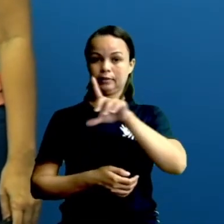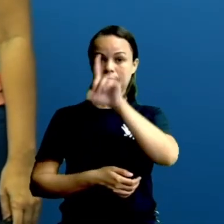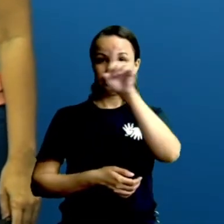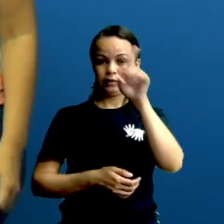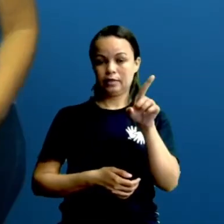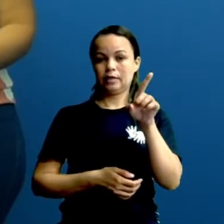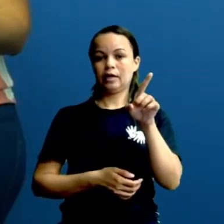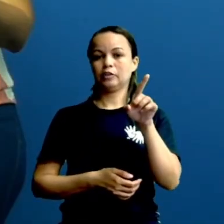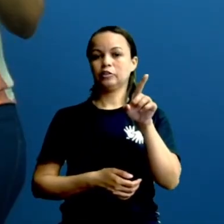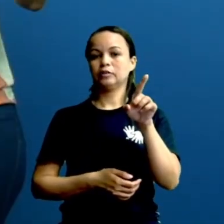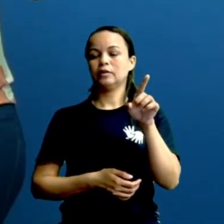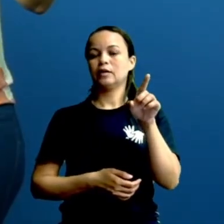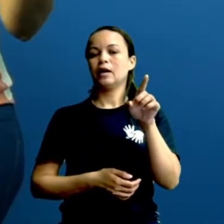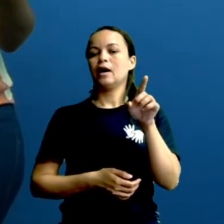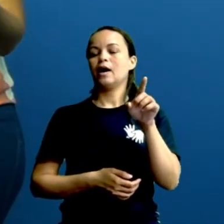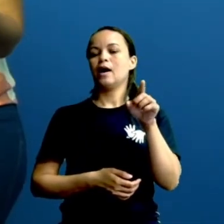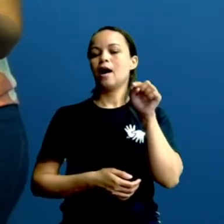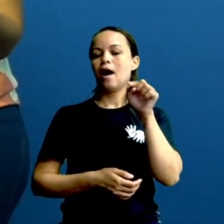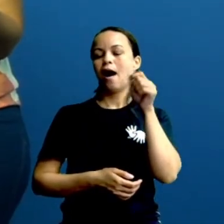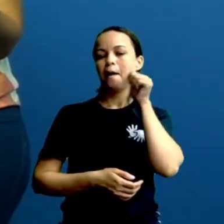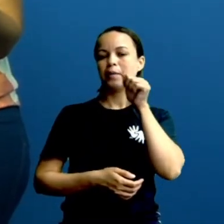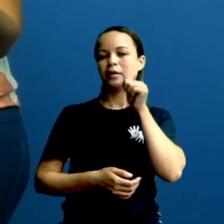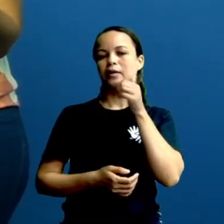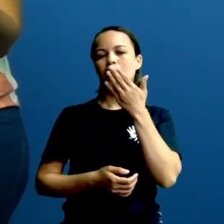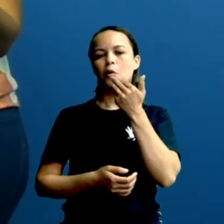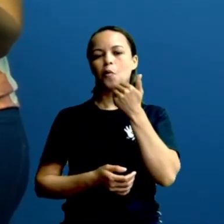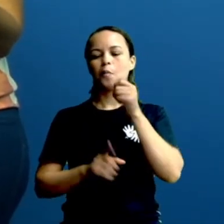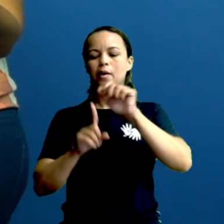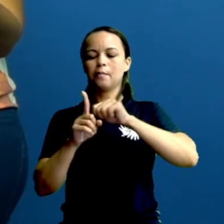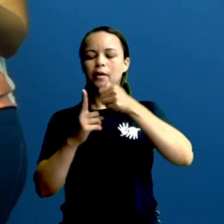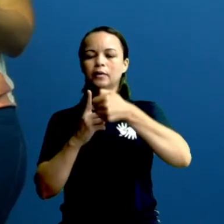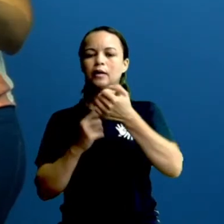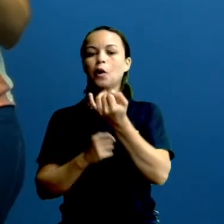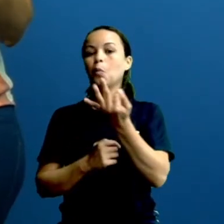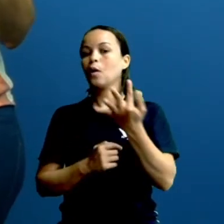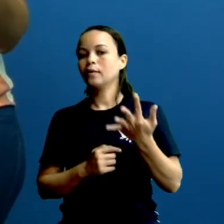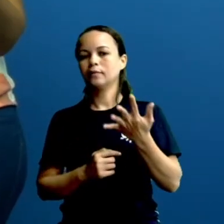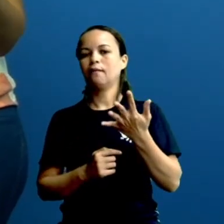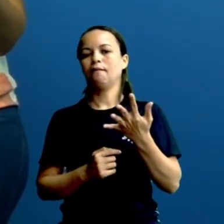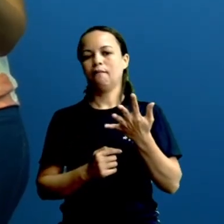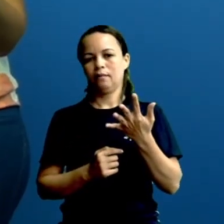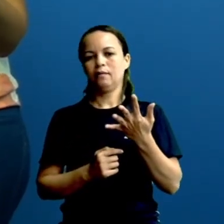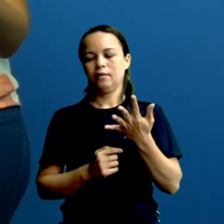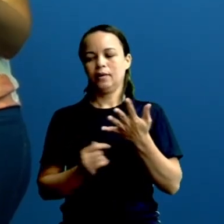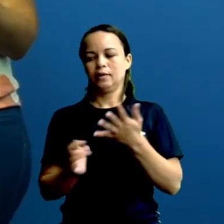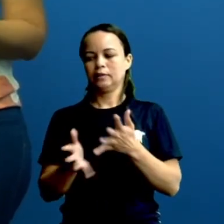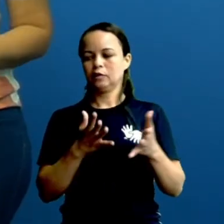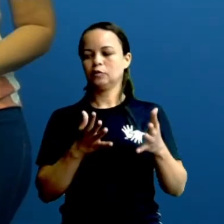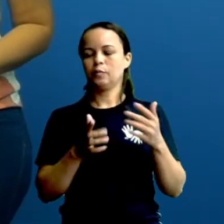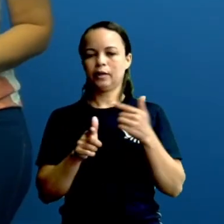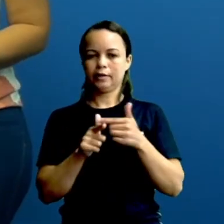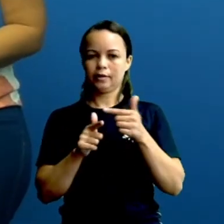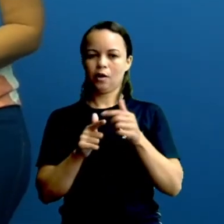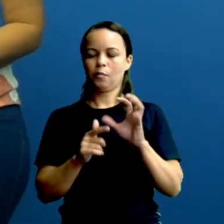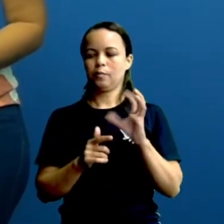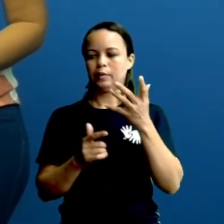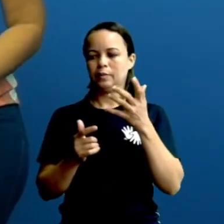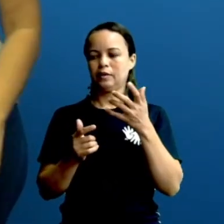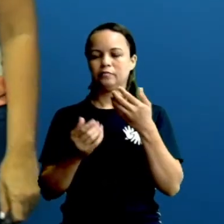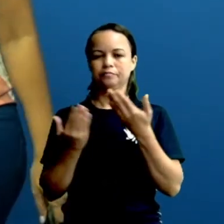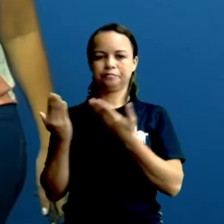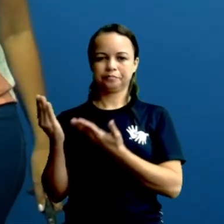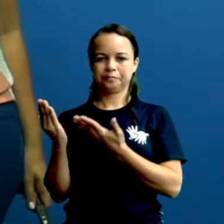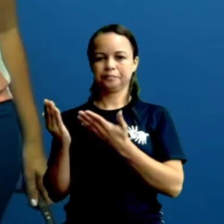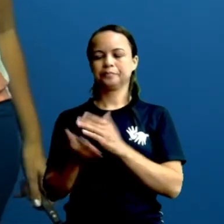bananas comerá? Então, nós vamos juntar todos esses elementos para criar o nosso probleminha, tá certo? Vamos